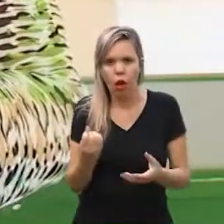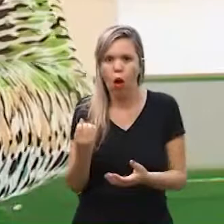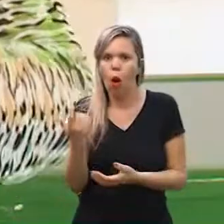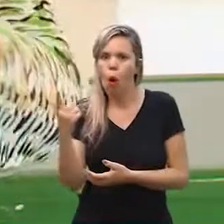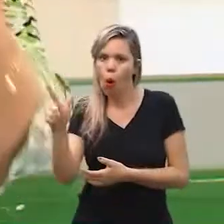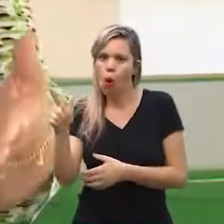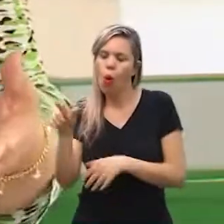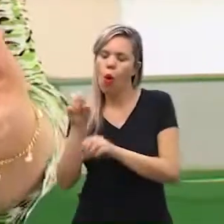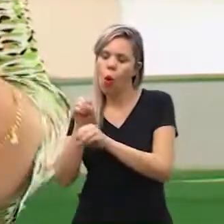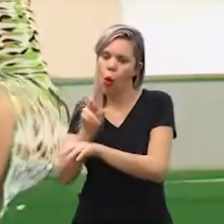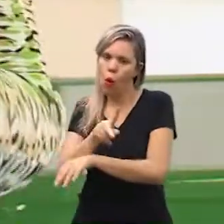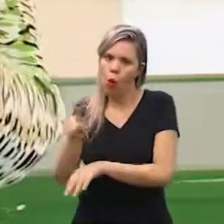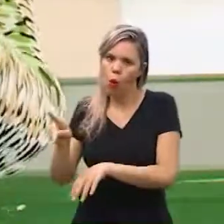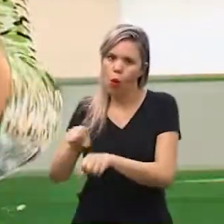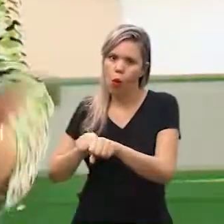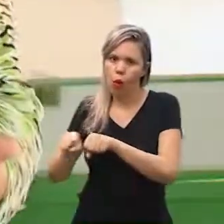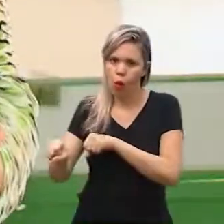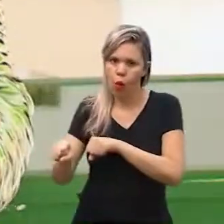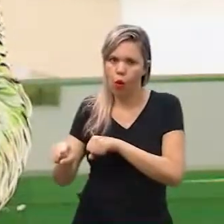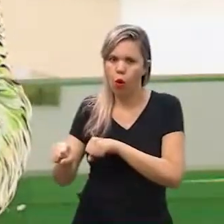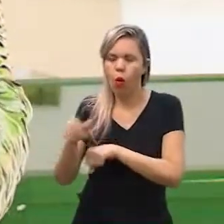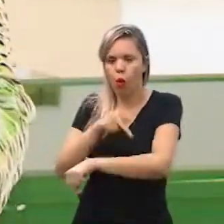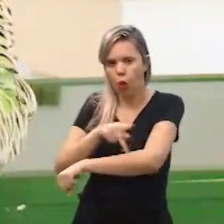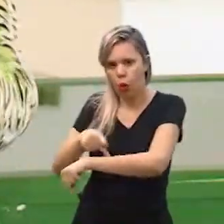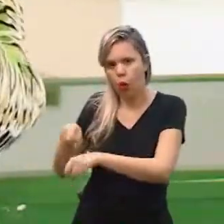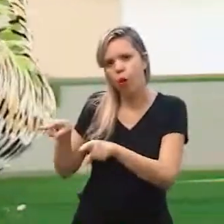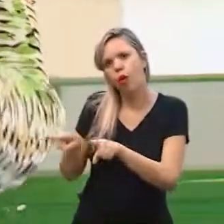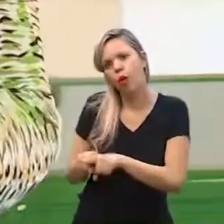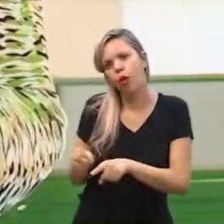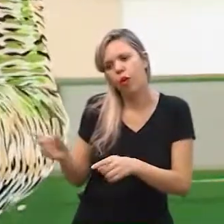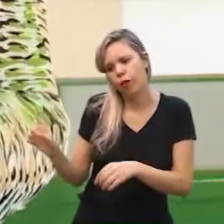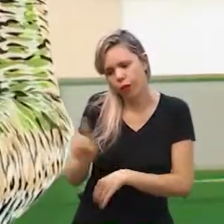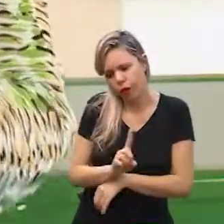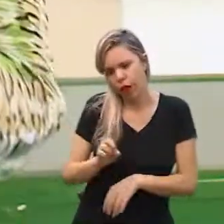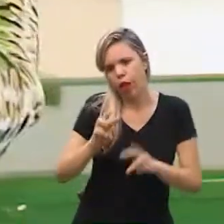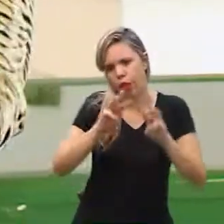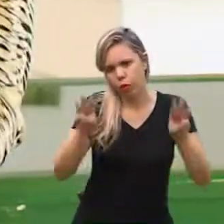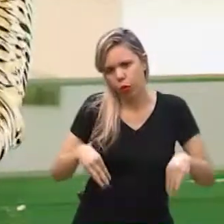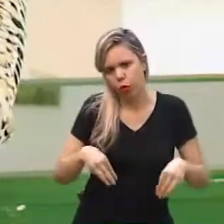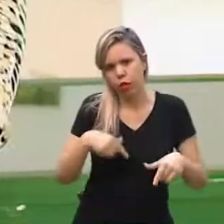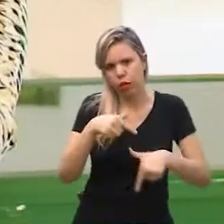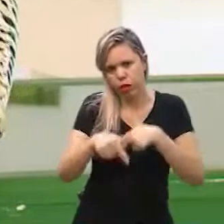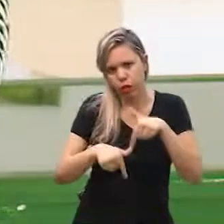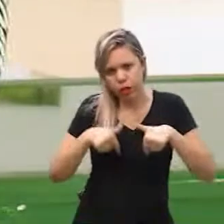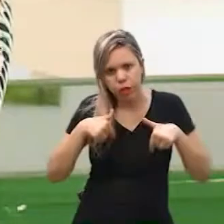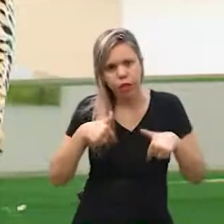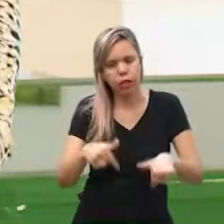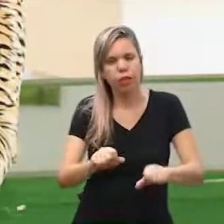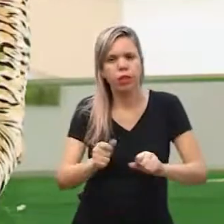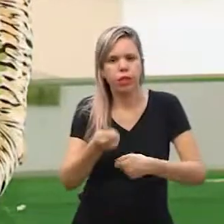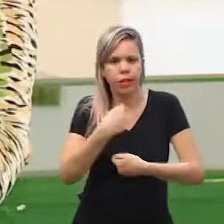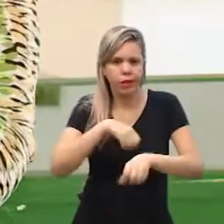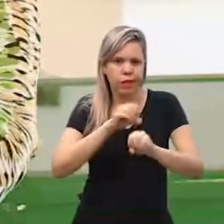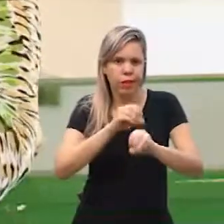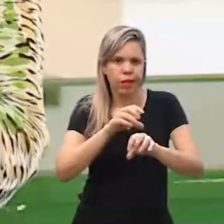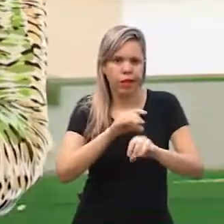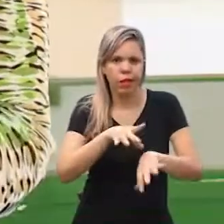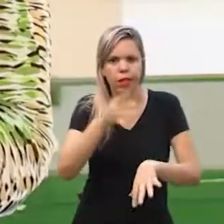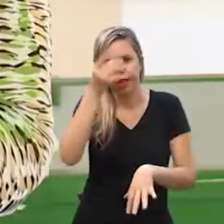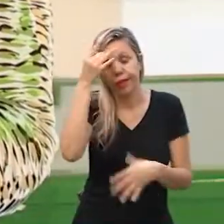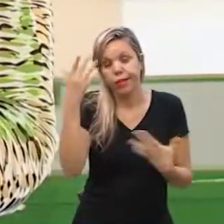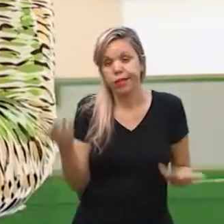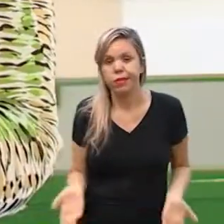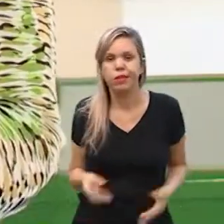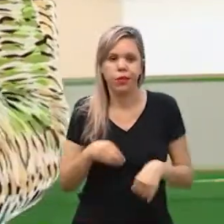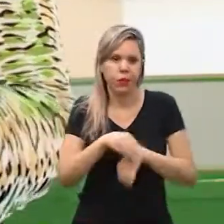Muitos educadores formados até em pedagogia que vêm para o museu atuar na área da ação educativa.